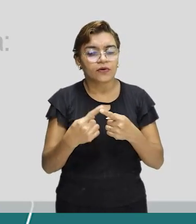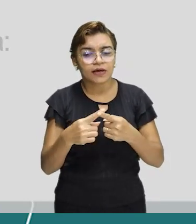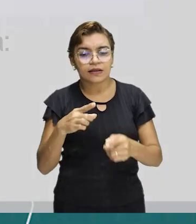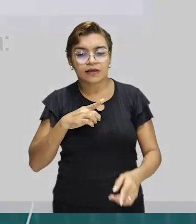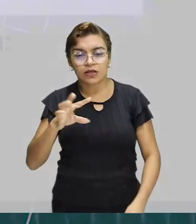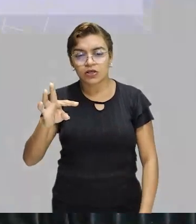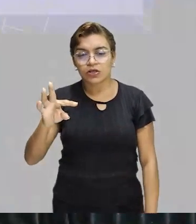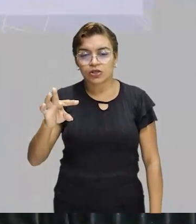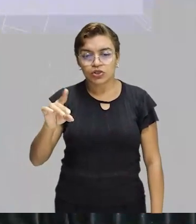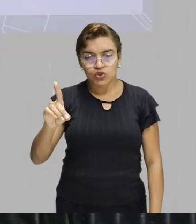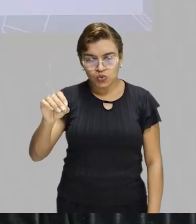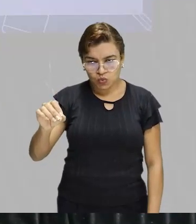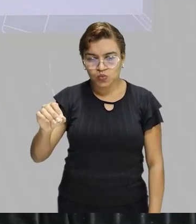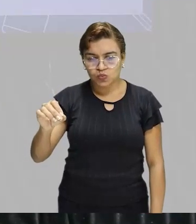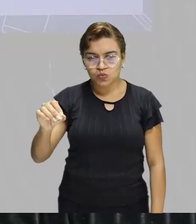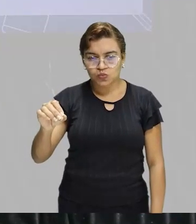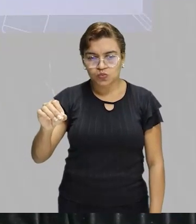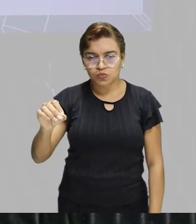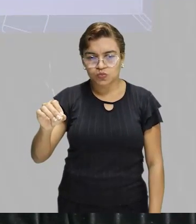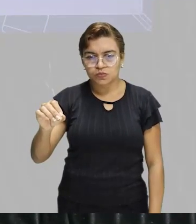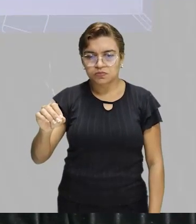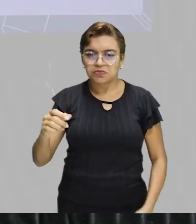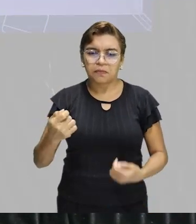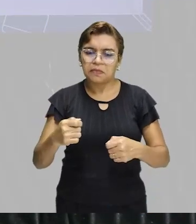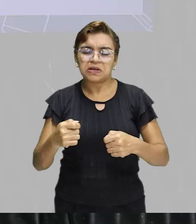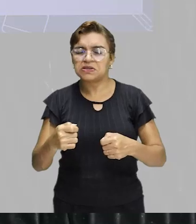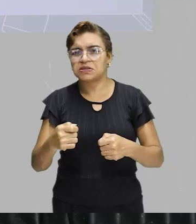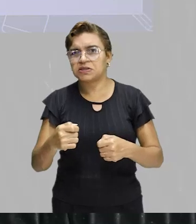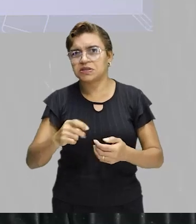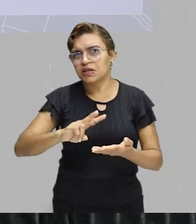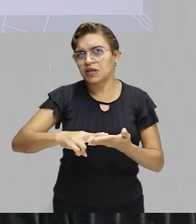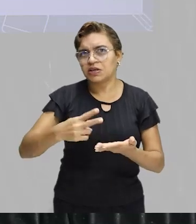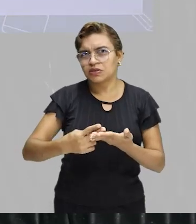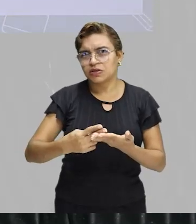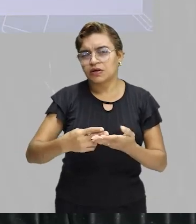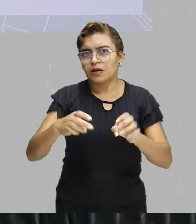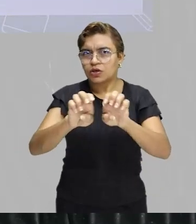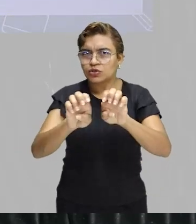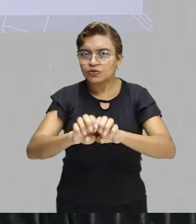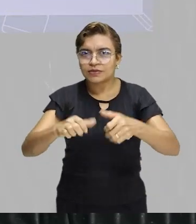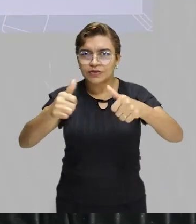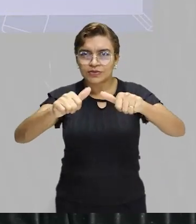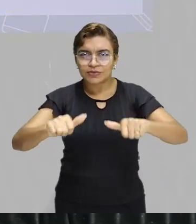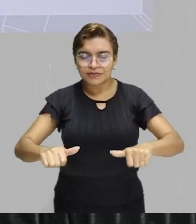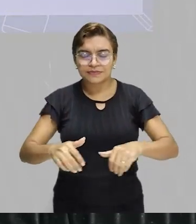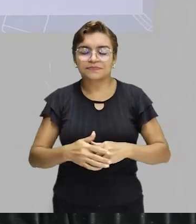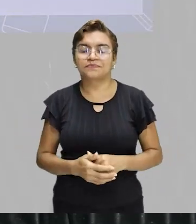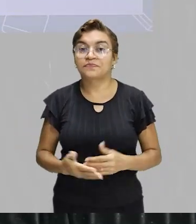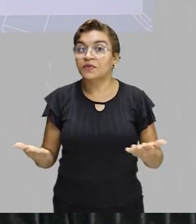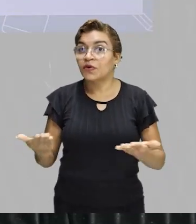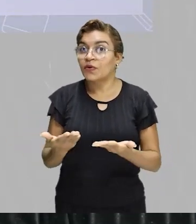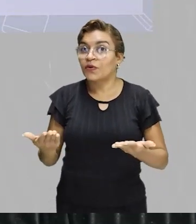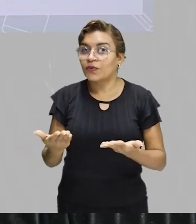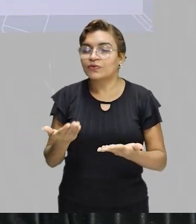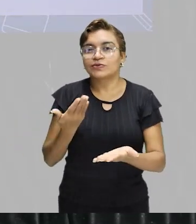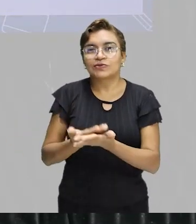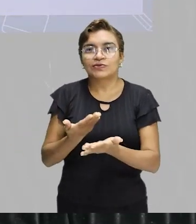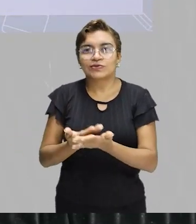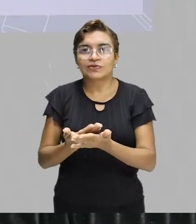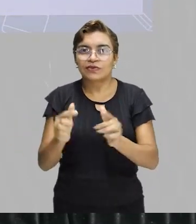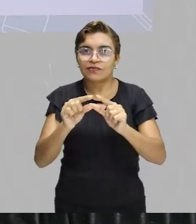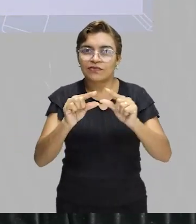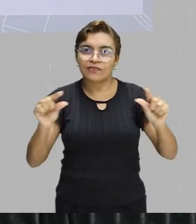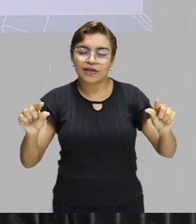tá bom? Então, nem precisa fazer tradução, é só analisar a estrutura. Pessoal, hoje nós falamos de frases interrogativas